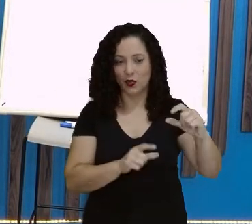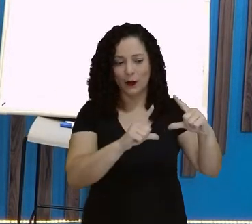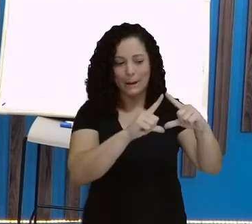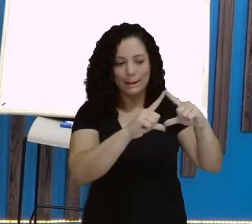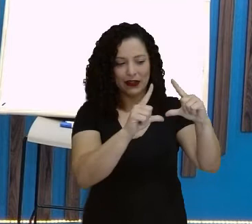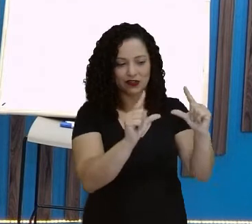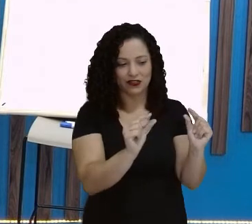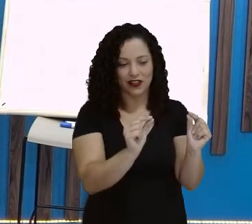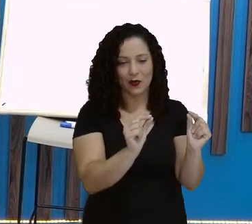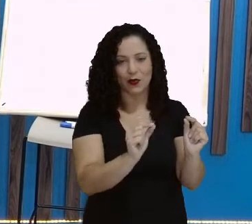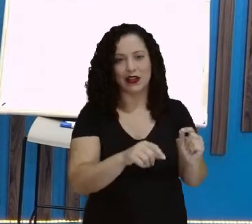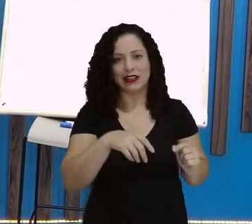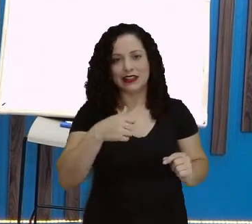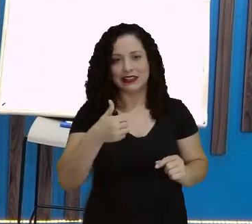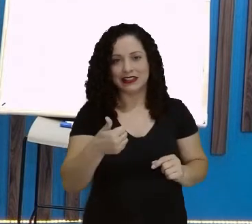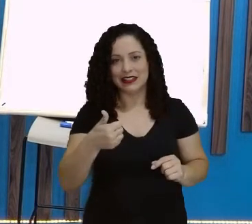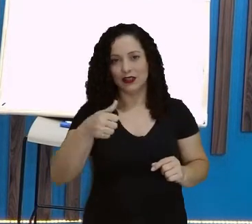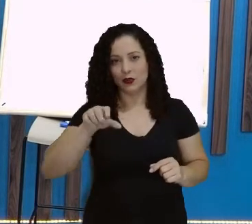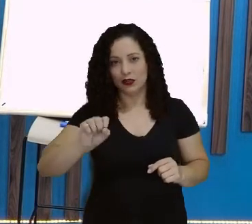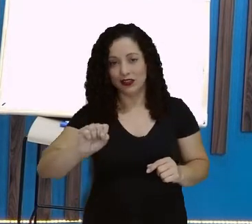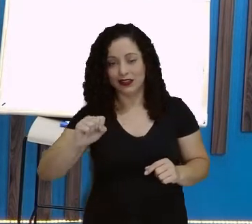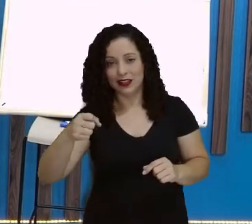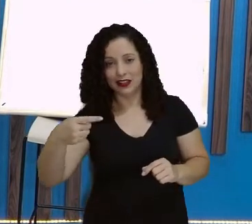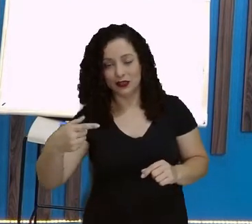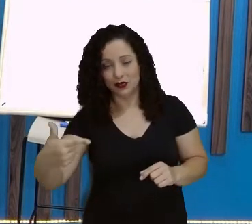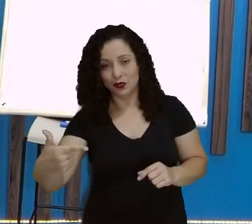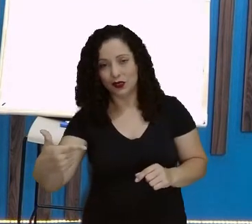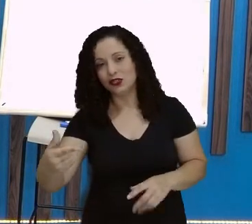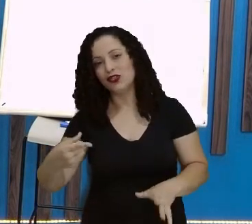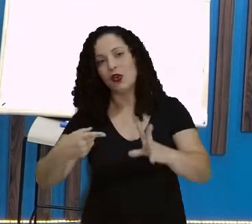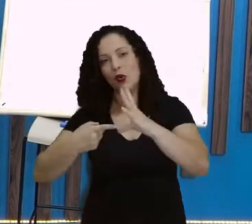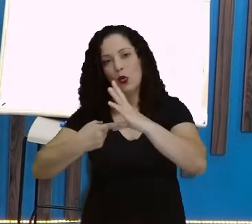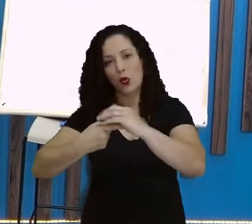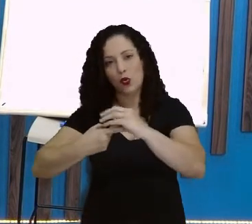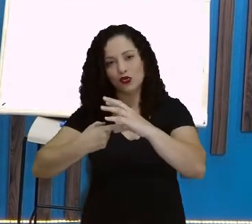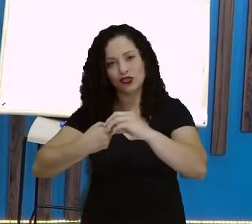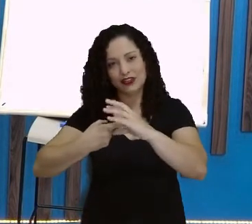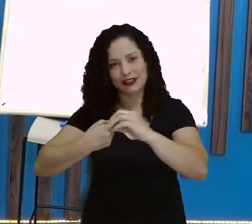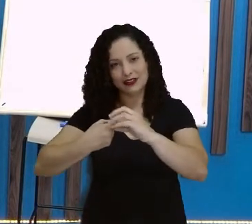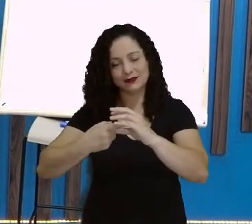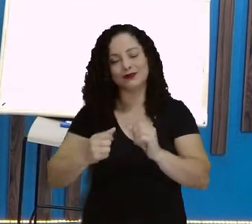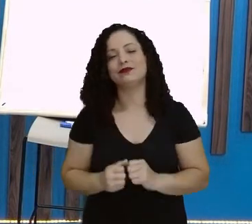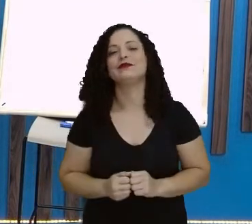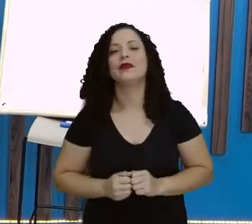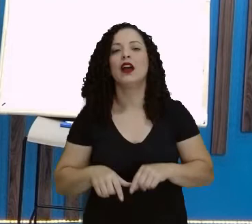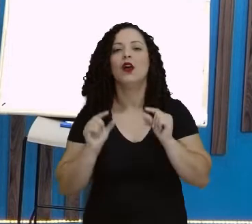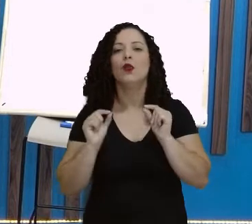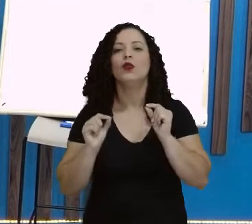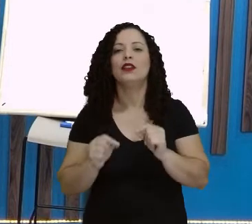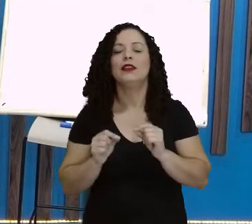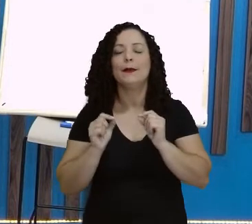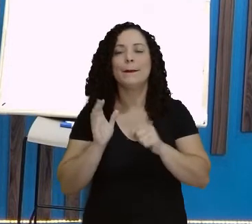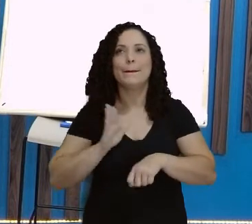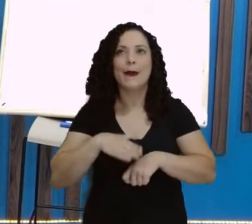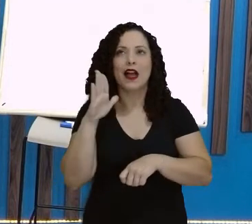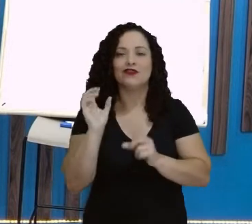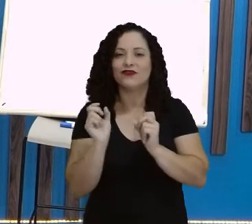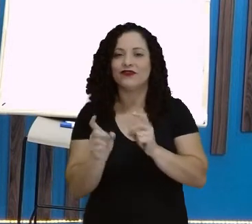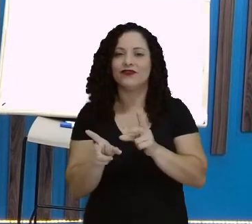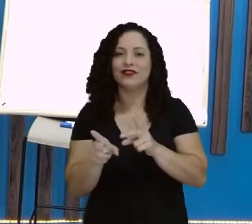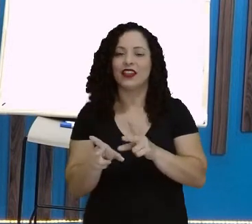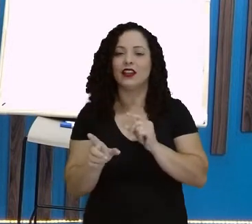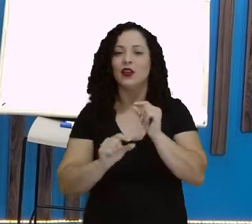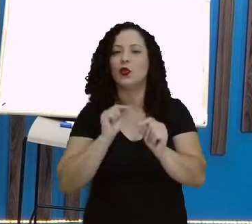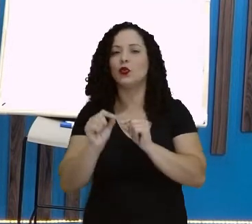e 182 coxinhas. Para a gente saber o que é que ela vende mais, se são pastéis ou coxinhas, a gente